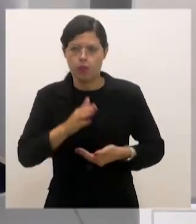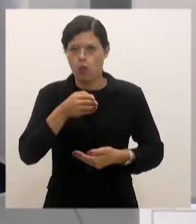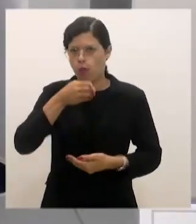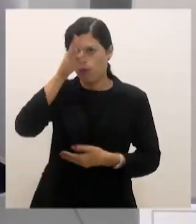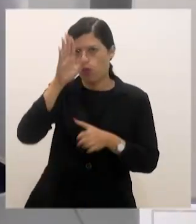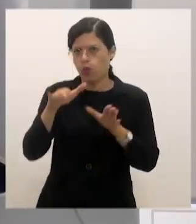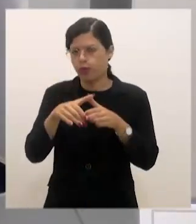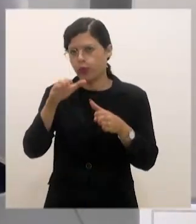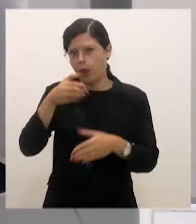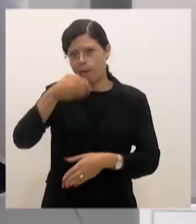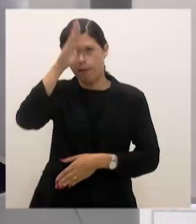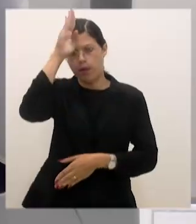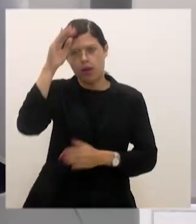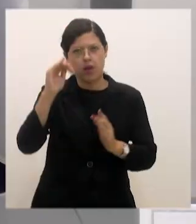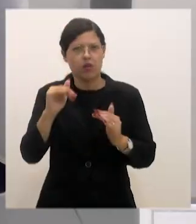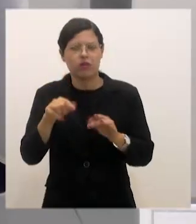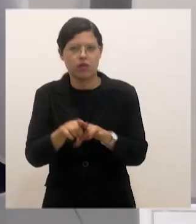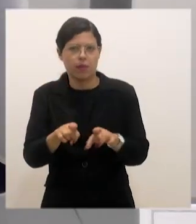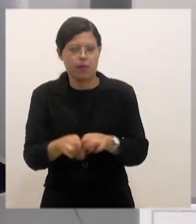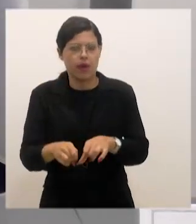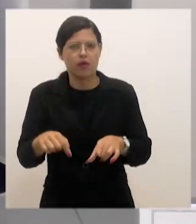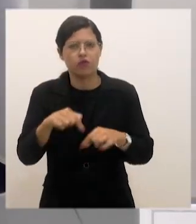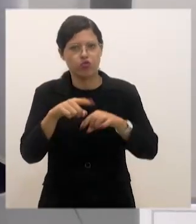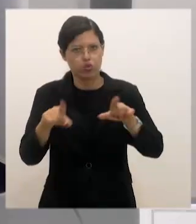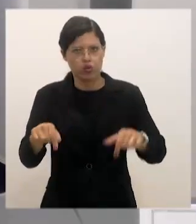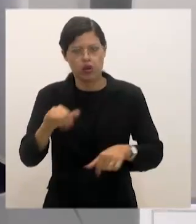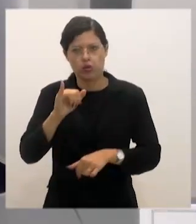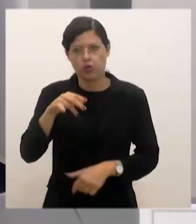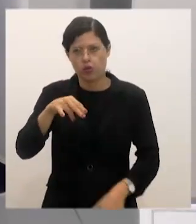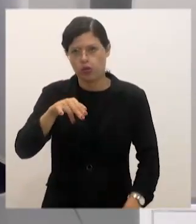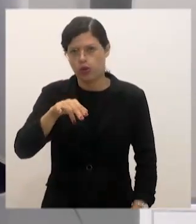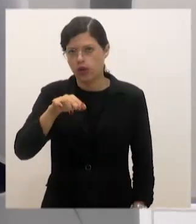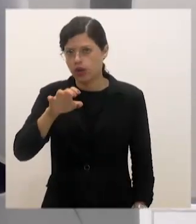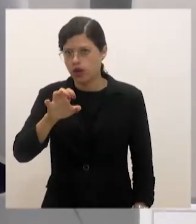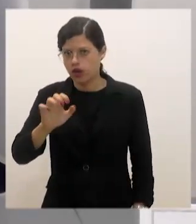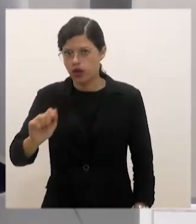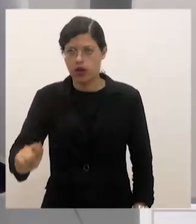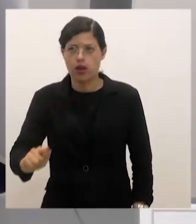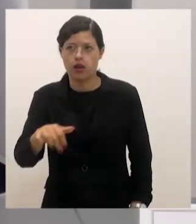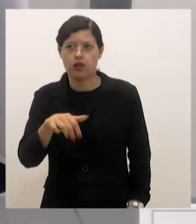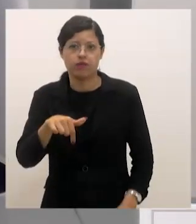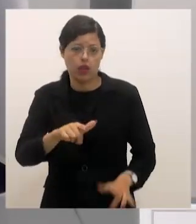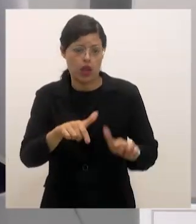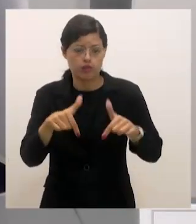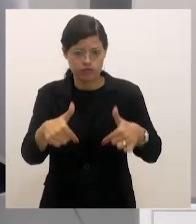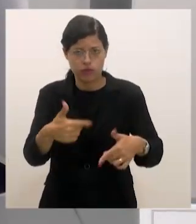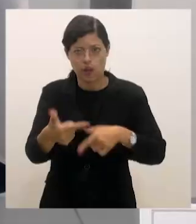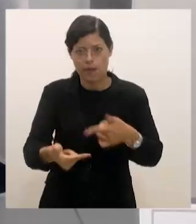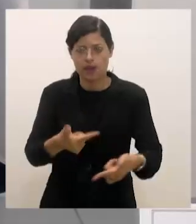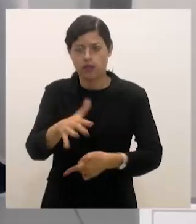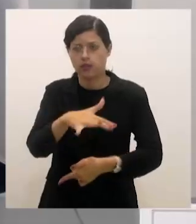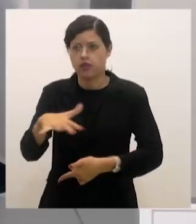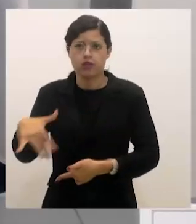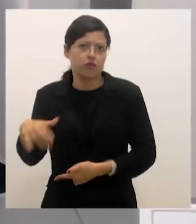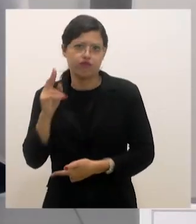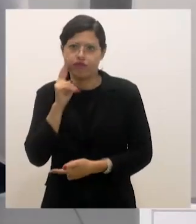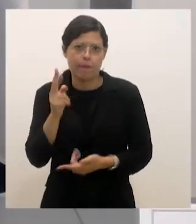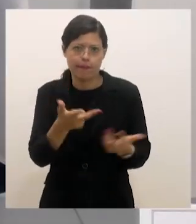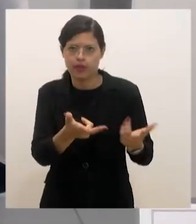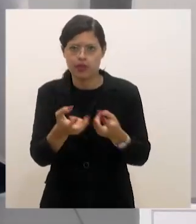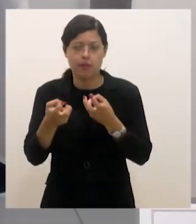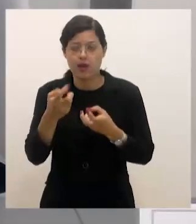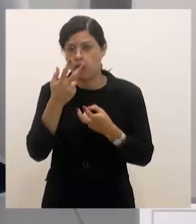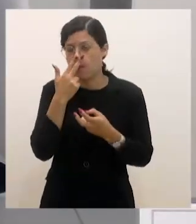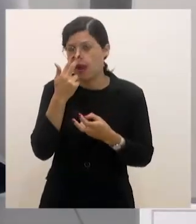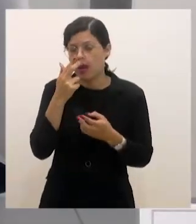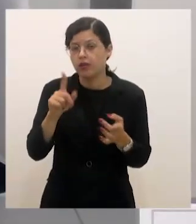Bombeiros, das autoridades do INEA, que estão lá operando muitas vezes nessas regiões, e a gente não está vendo. Me parece que o intuito do deputado Knoploch